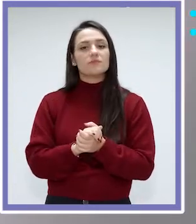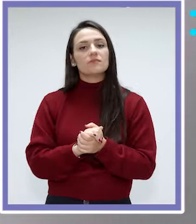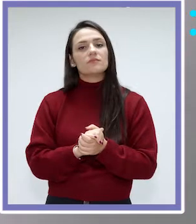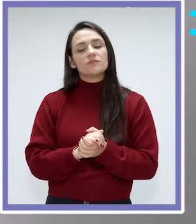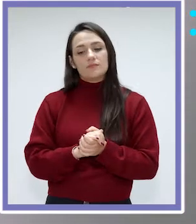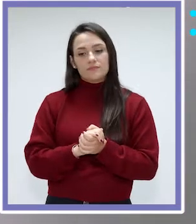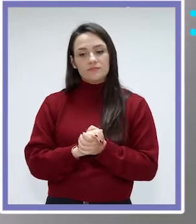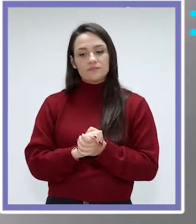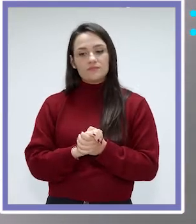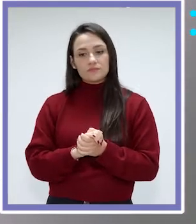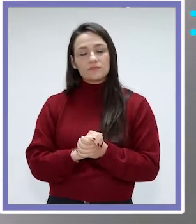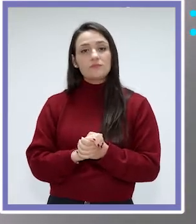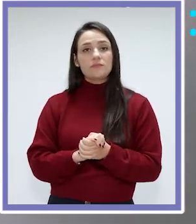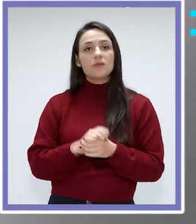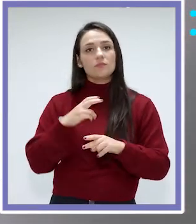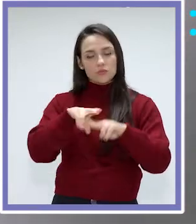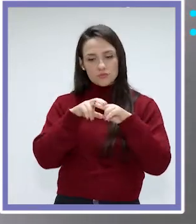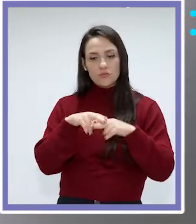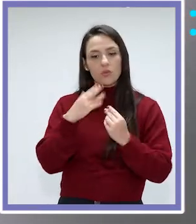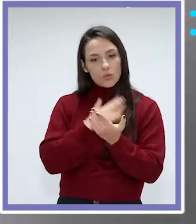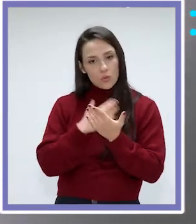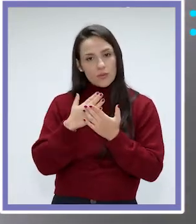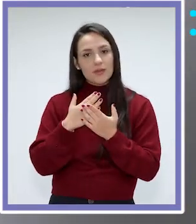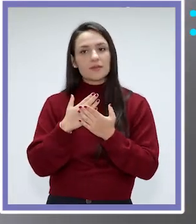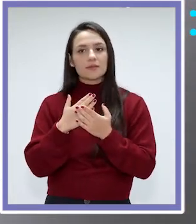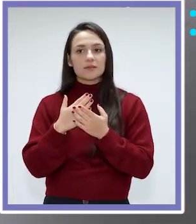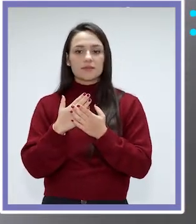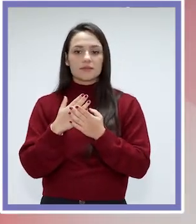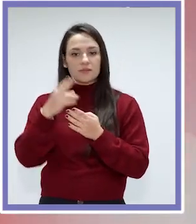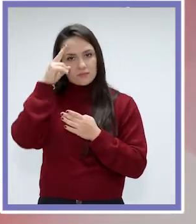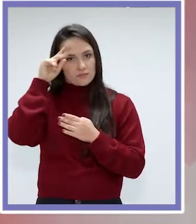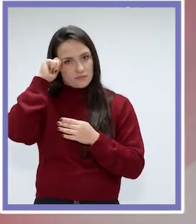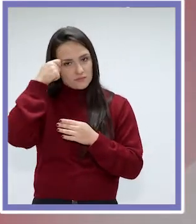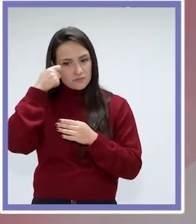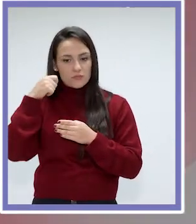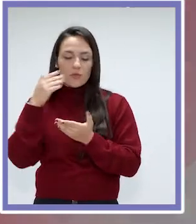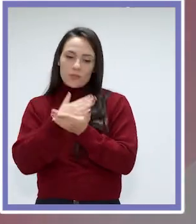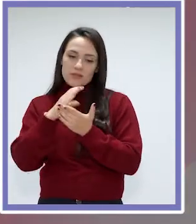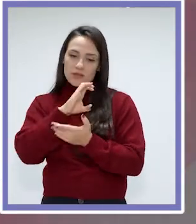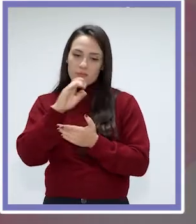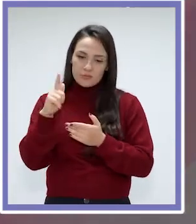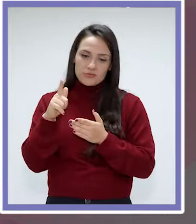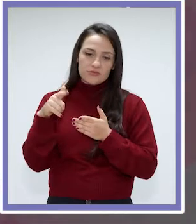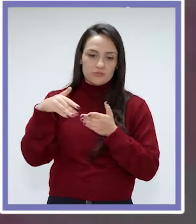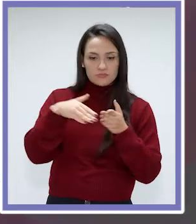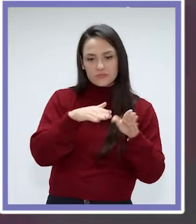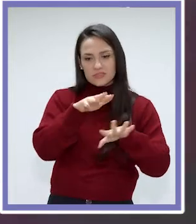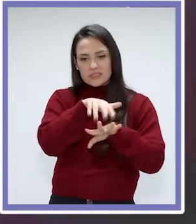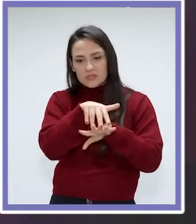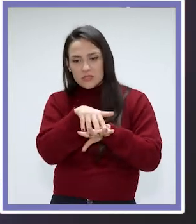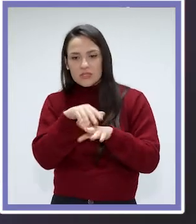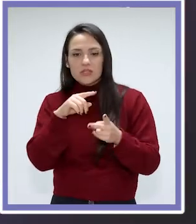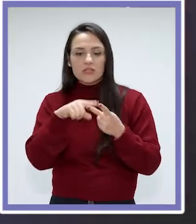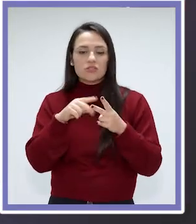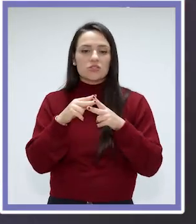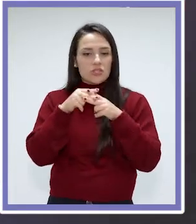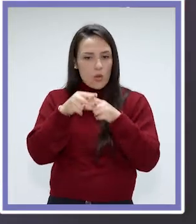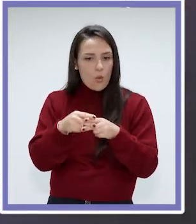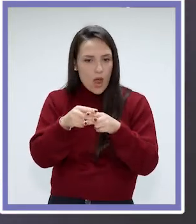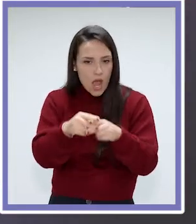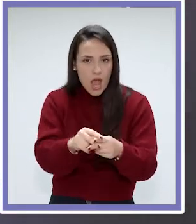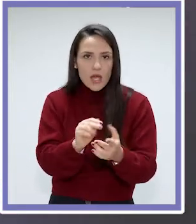está considerando Campo Grande, né? Então, saindo de Campo Grande, passando pelas cidades de Sidrolândia, Nioaque,